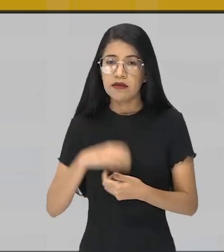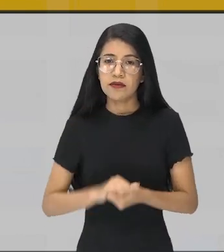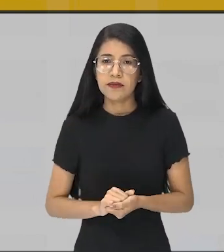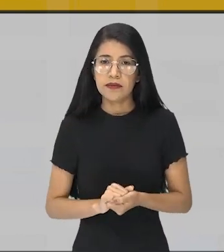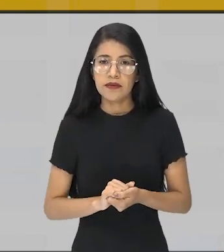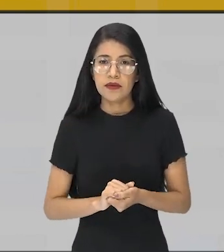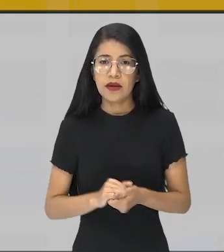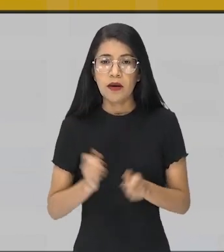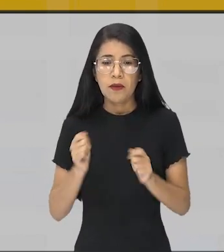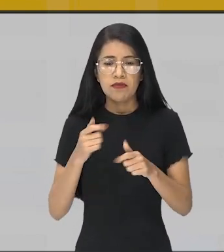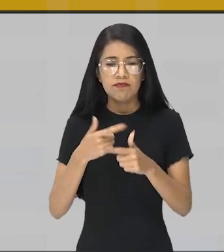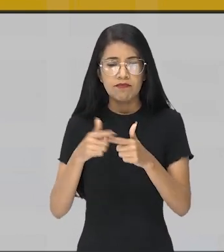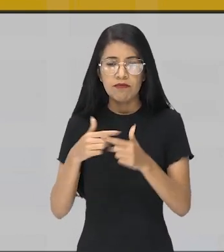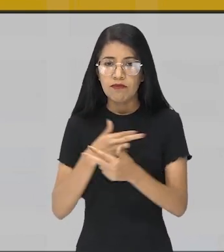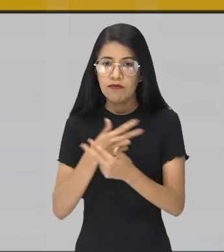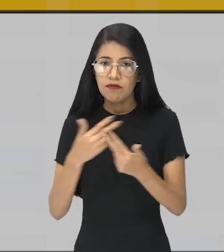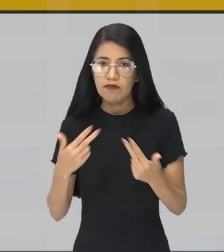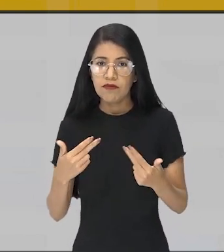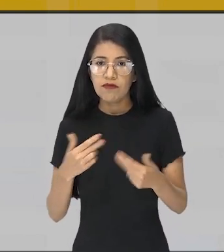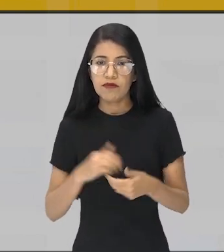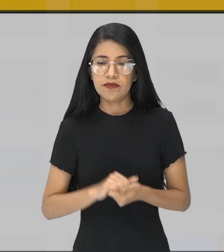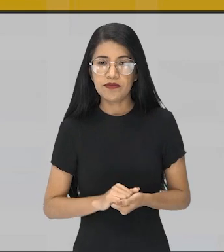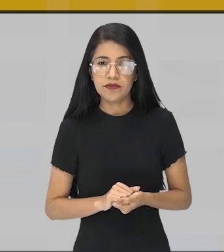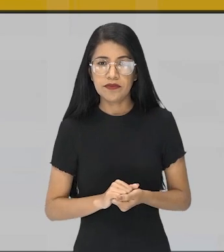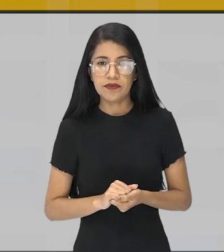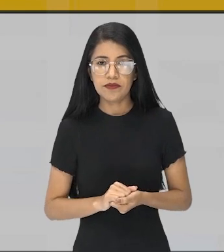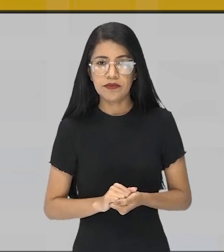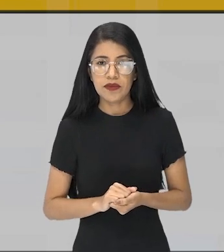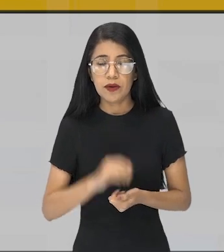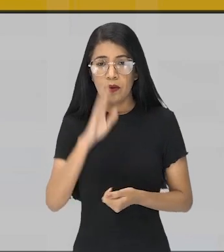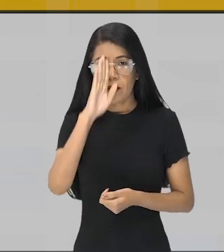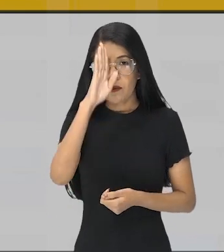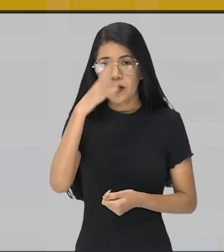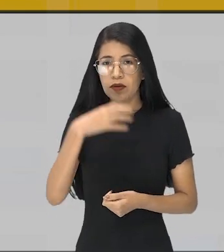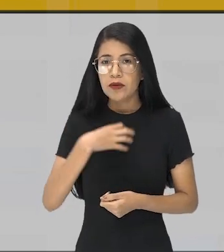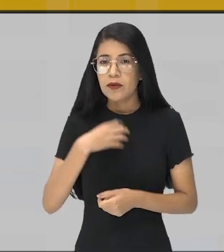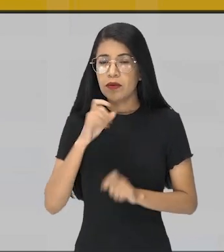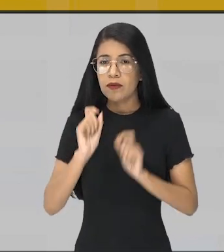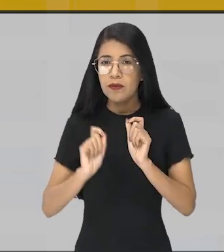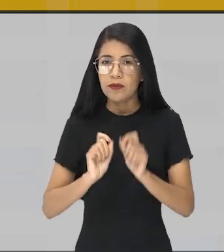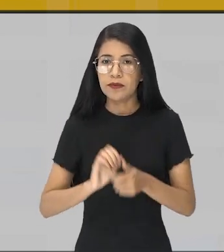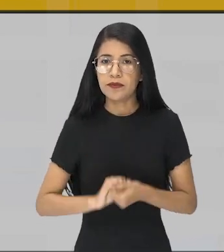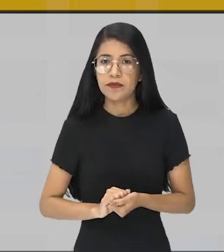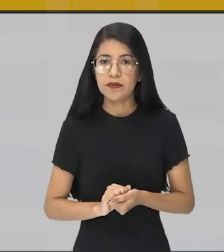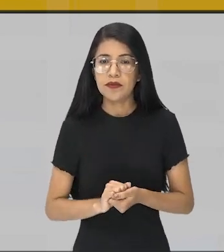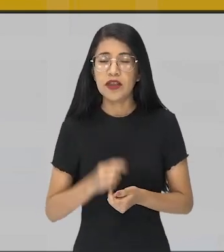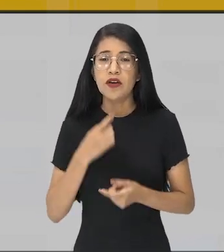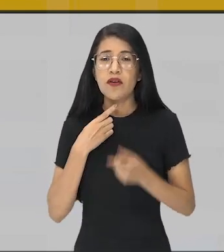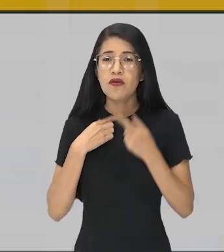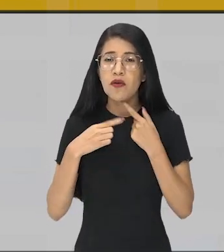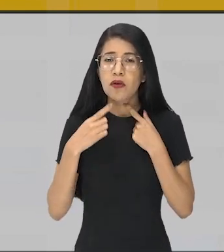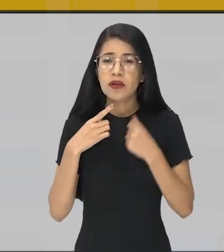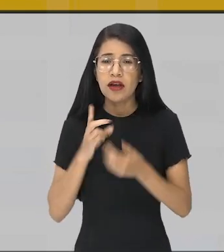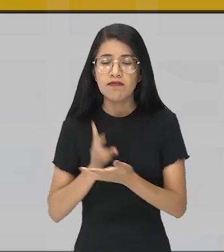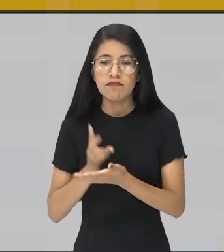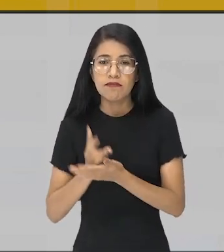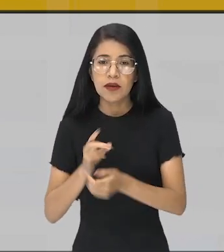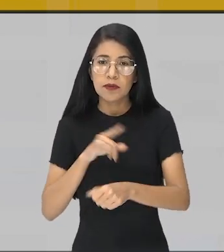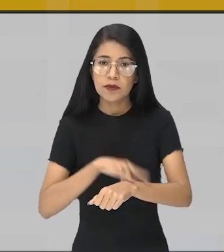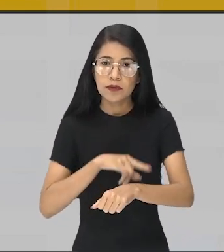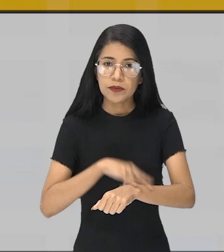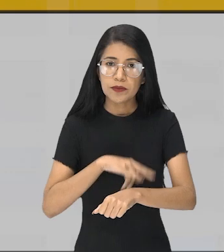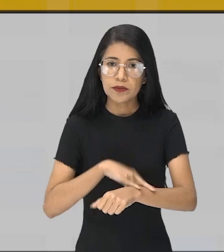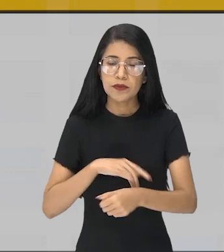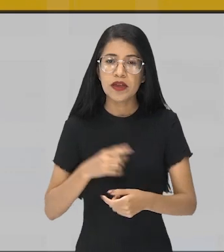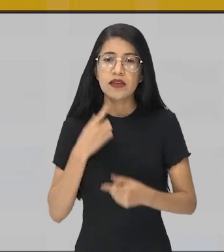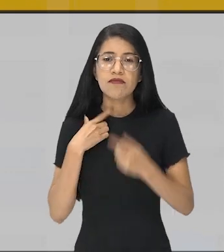vários tipos de problemas. Um dos principais sintomas do diabetes é a vontade constante de urinar,